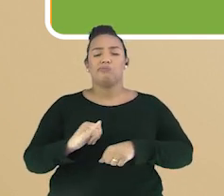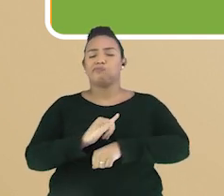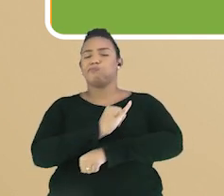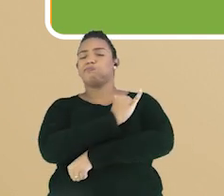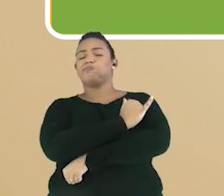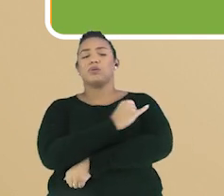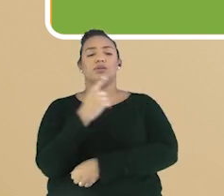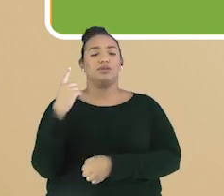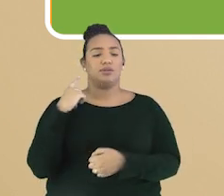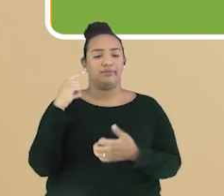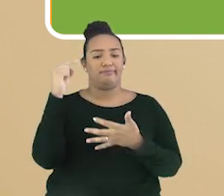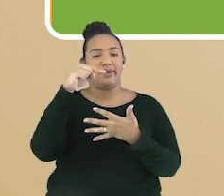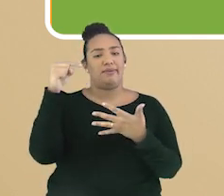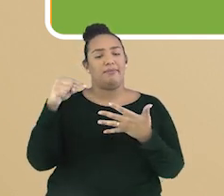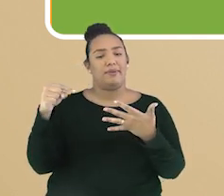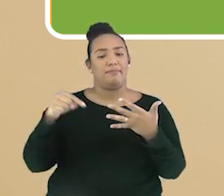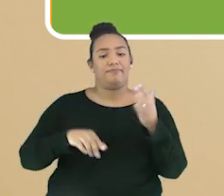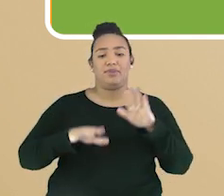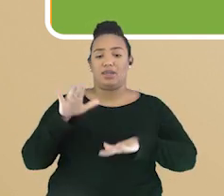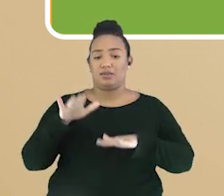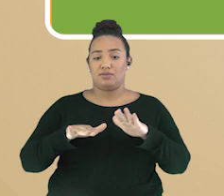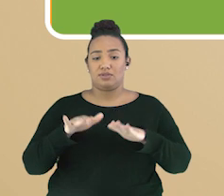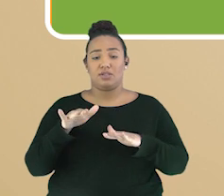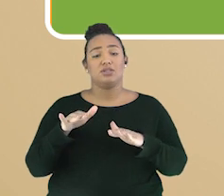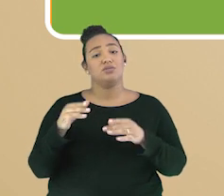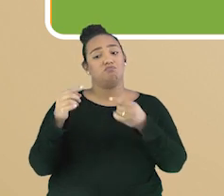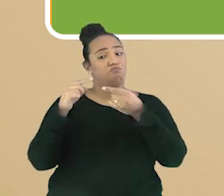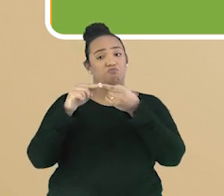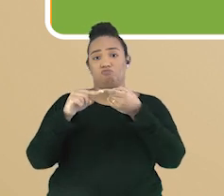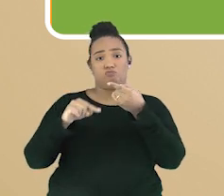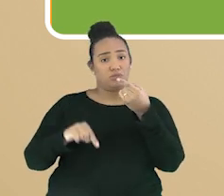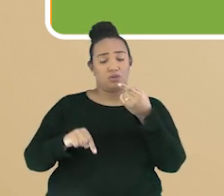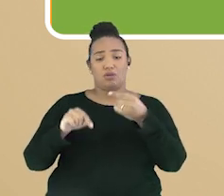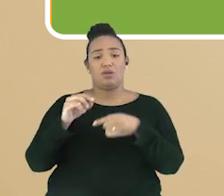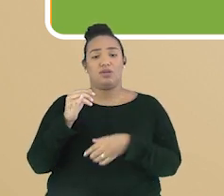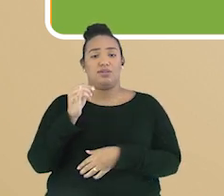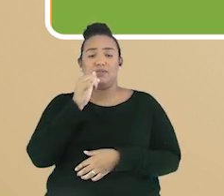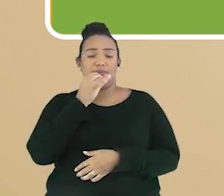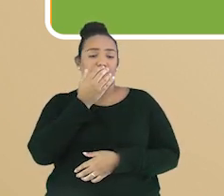alimentação. Como vocês podem acompanhar aqui na tela, são elas a